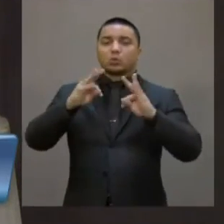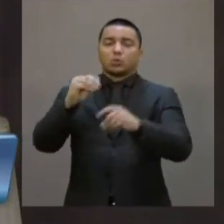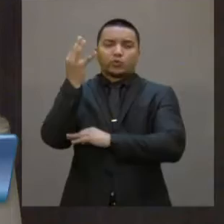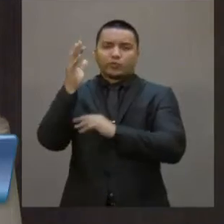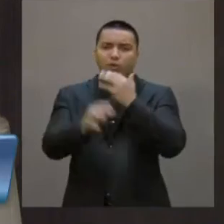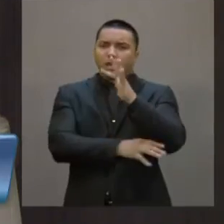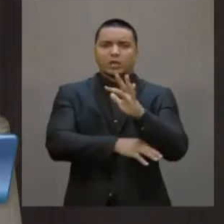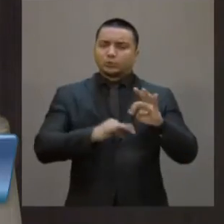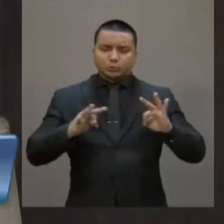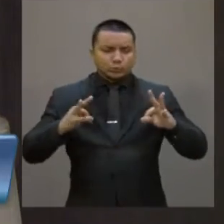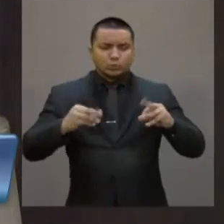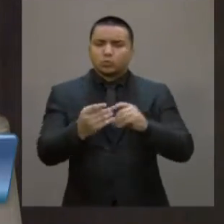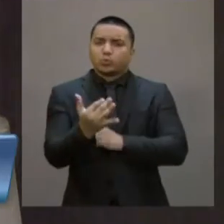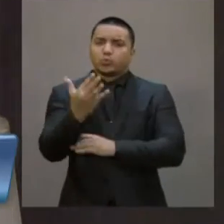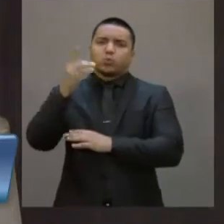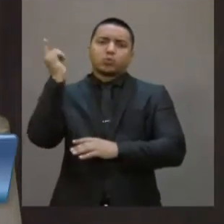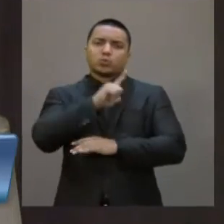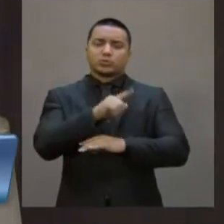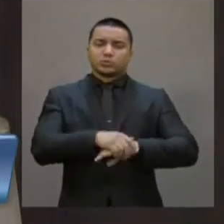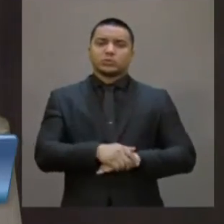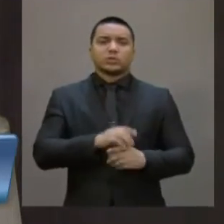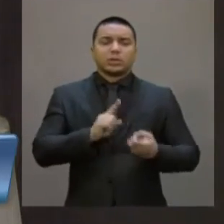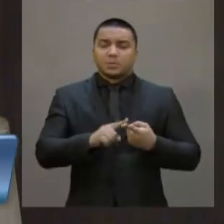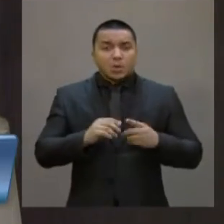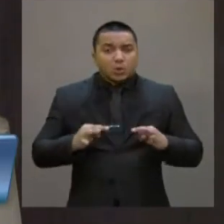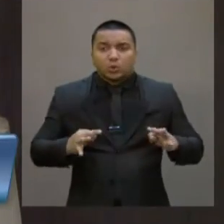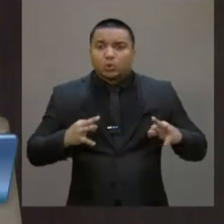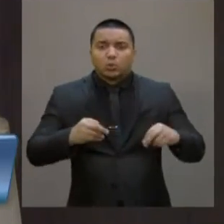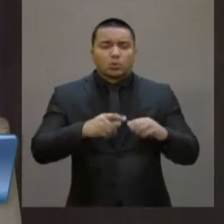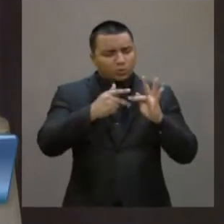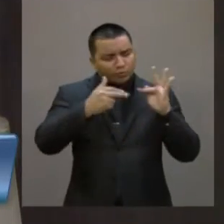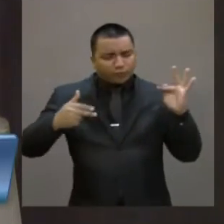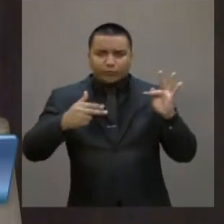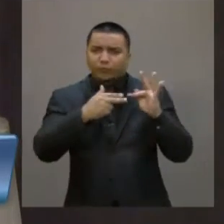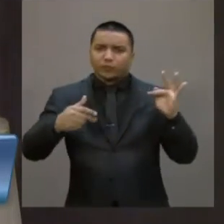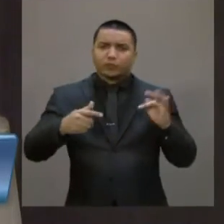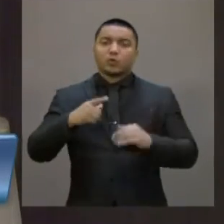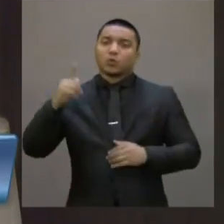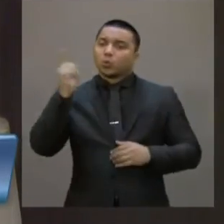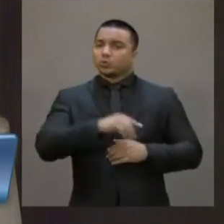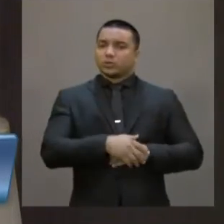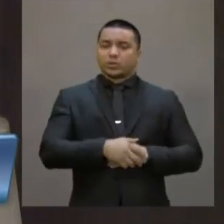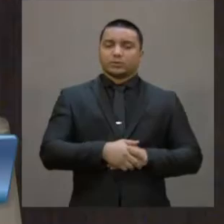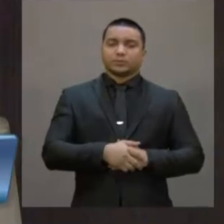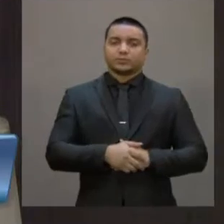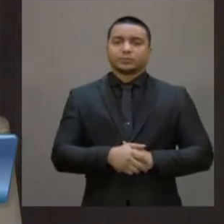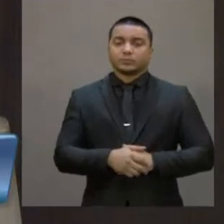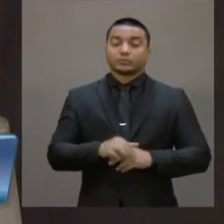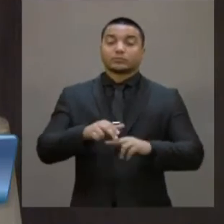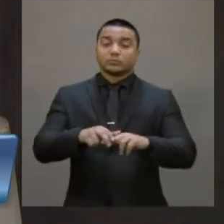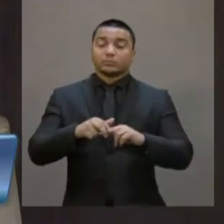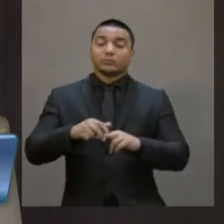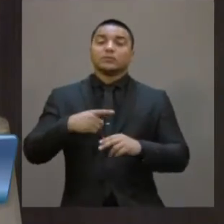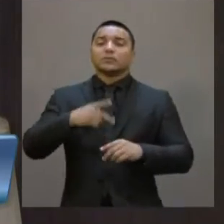a mata, ela permite que a fruteira, ela permite a polinização. Por isso que está